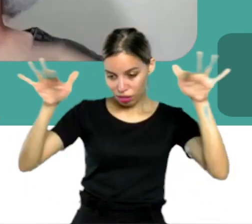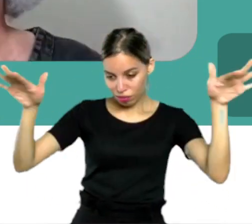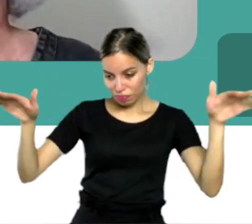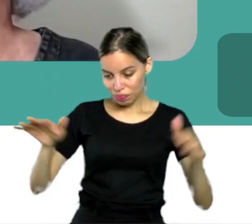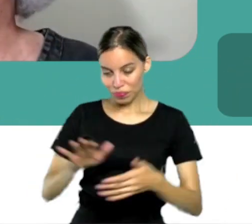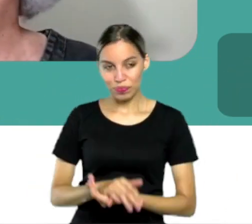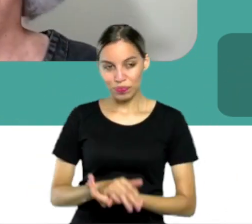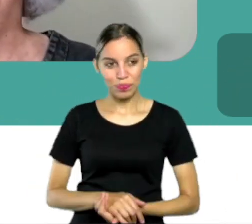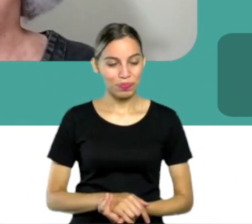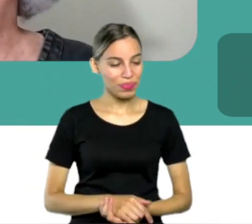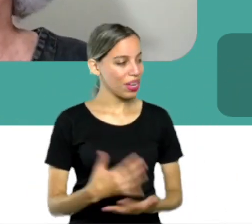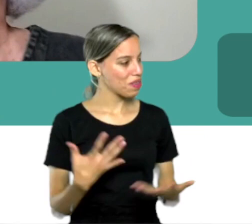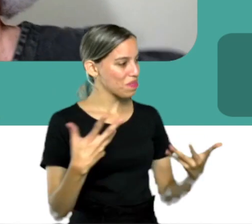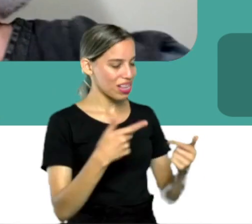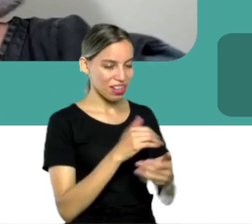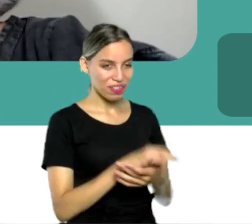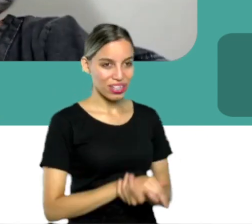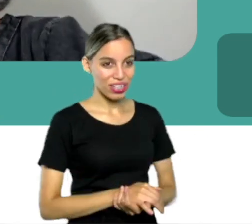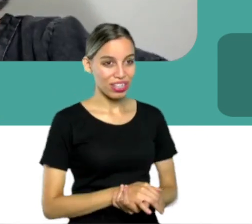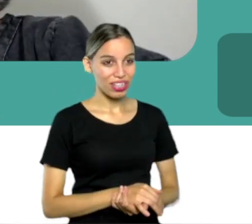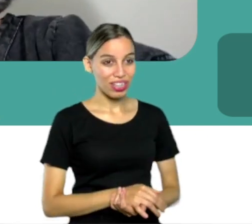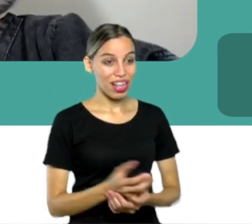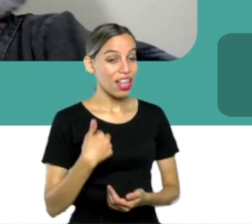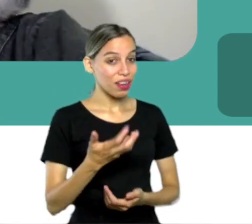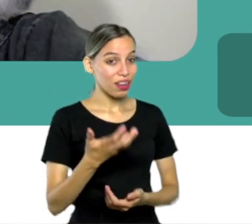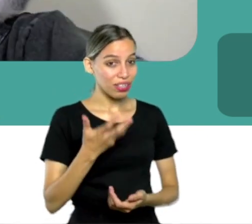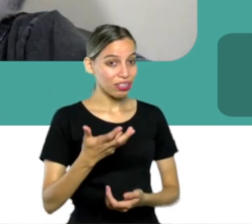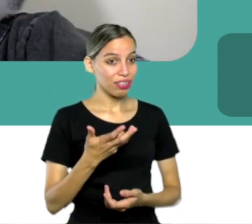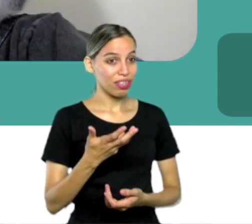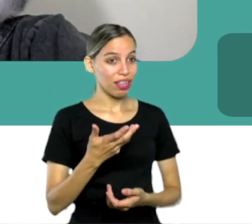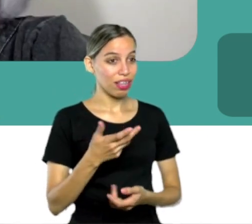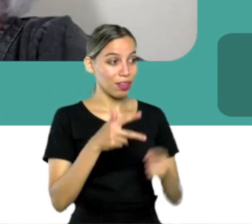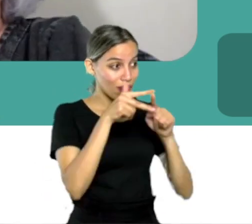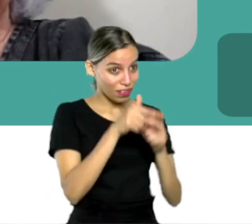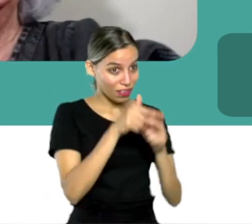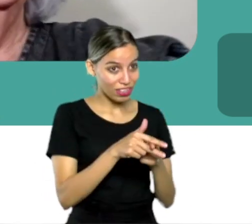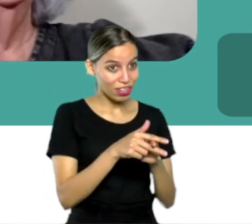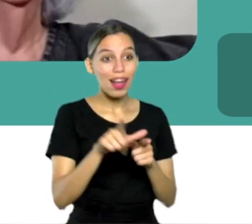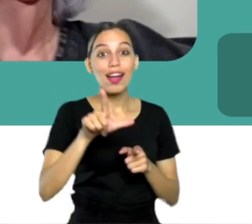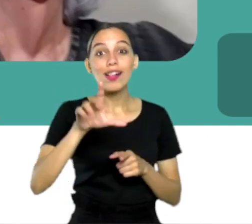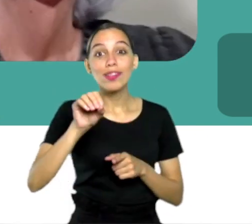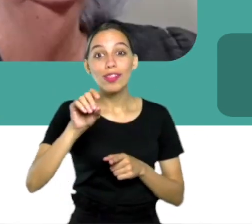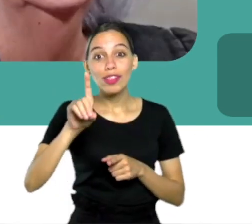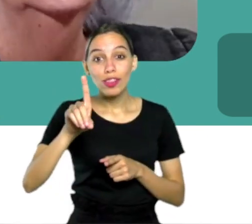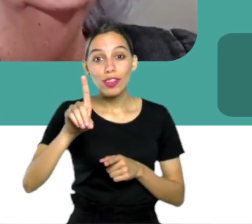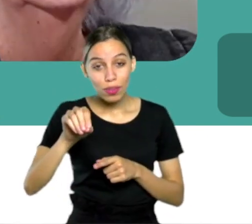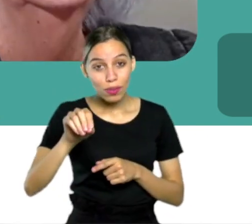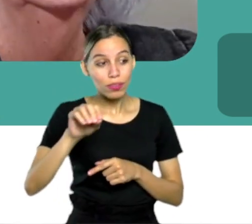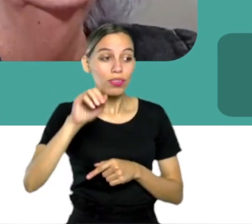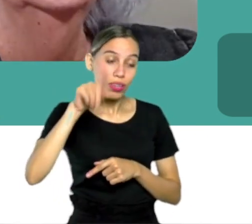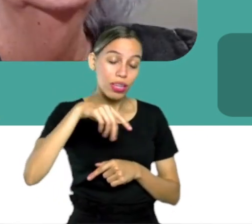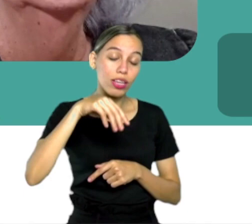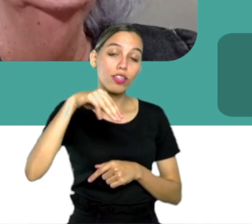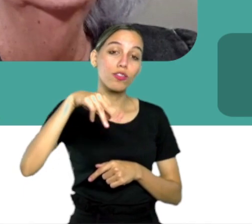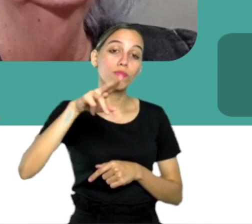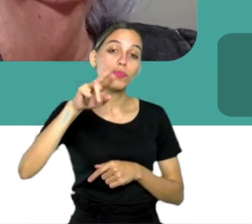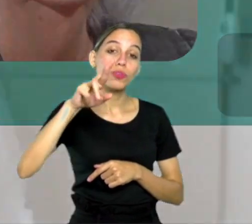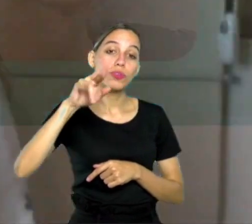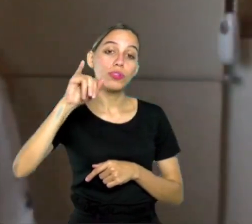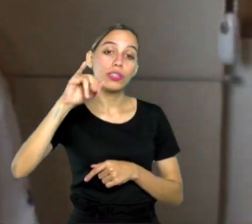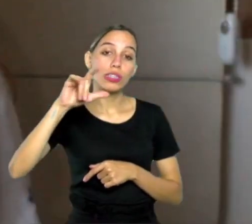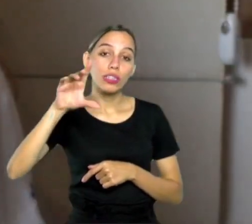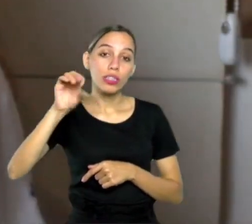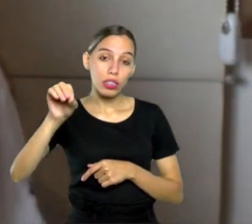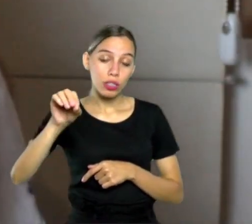Maravilha. Aqui eu quero fazer uma correção. O Lodo é do Murilo Rubião, não é do Murilo Mendes, igualmente genial,